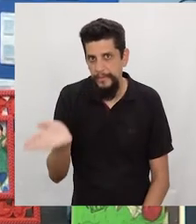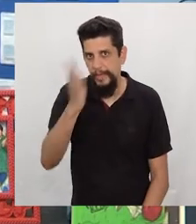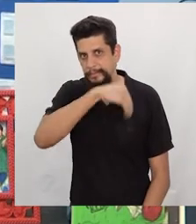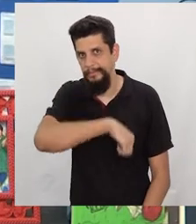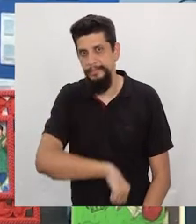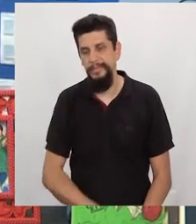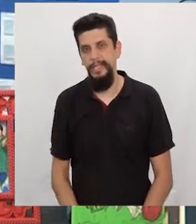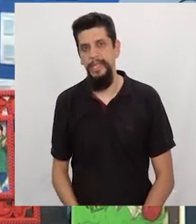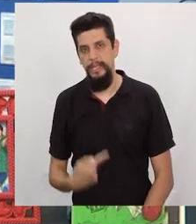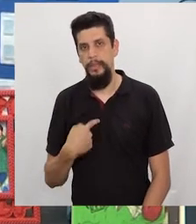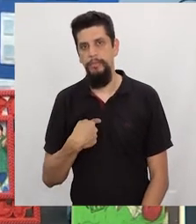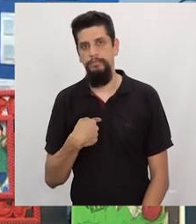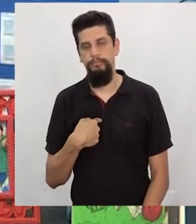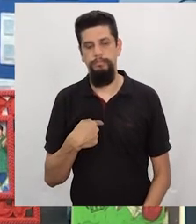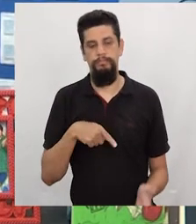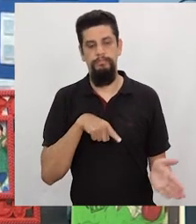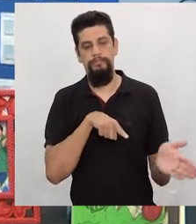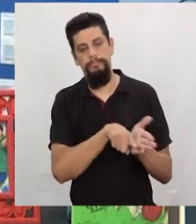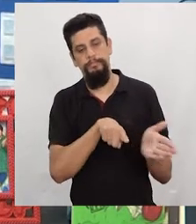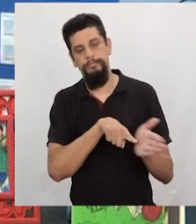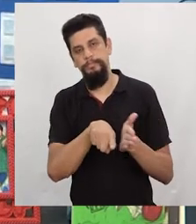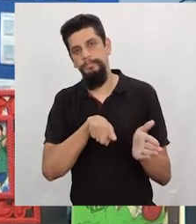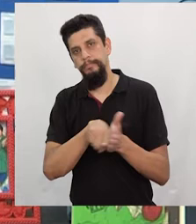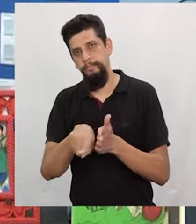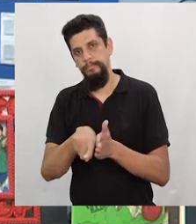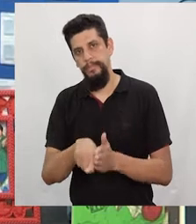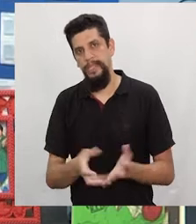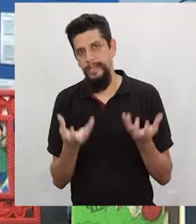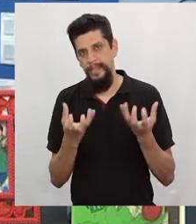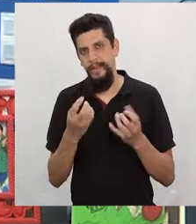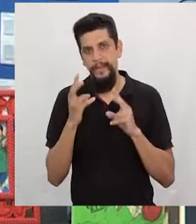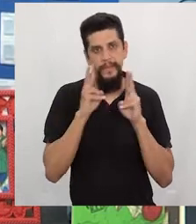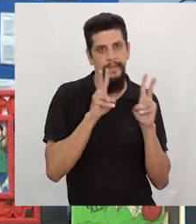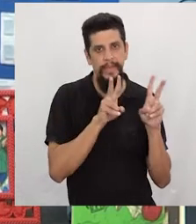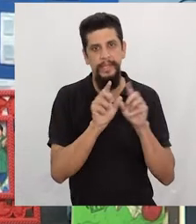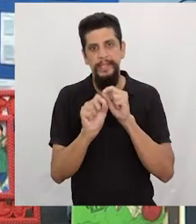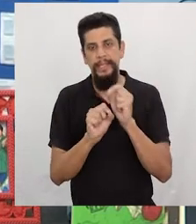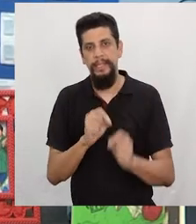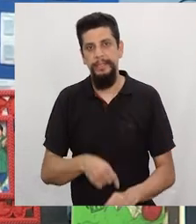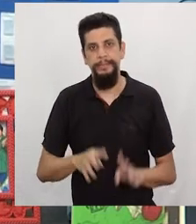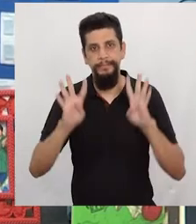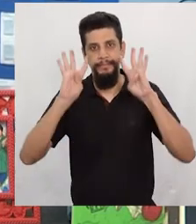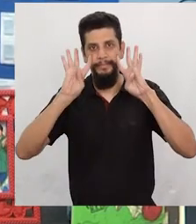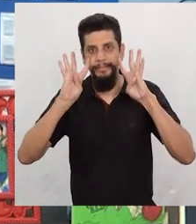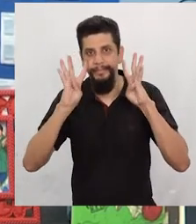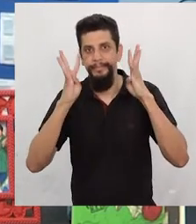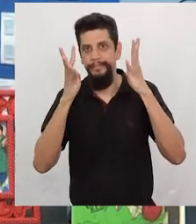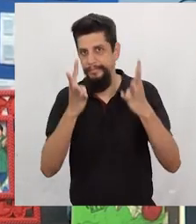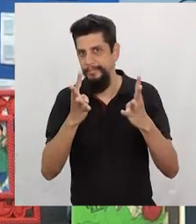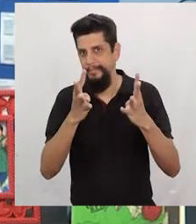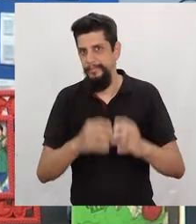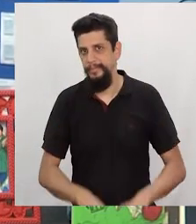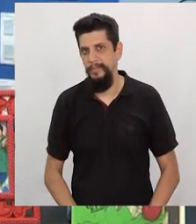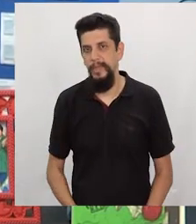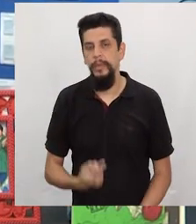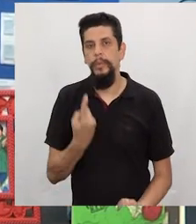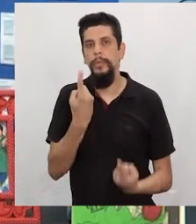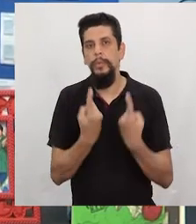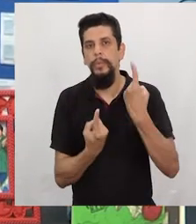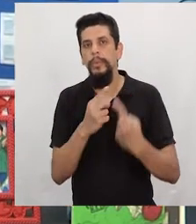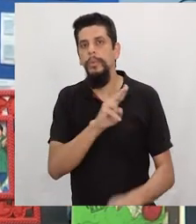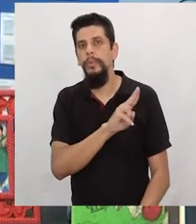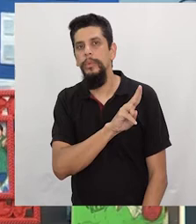lá? Então vou fazer aqui algumas perguntas e quero ver aí quem está ligado com a gente. Qual é o